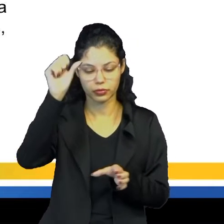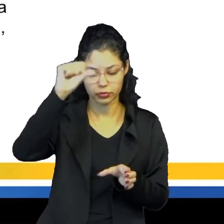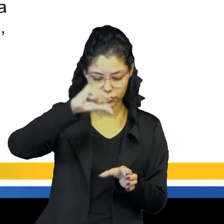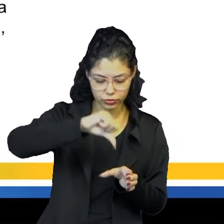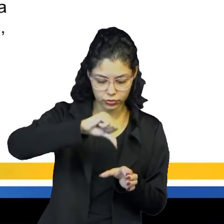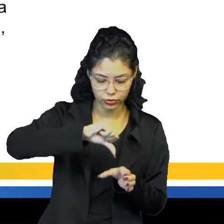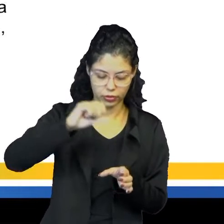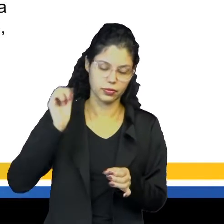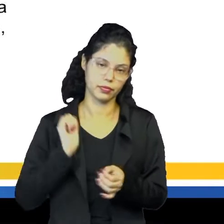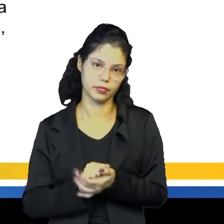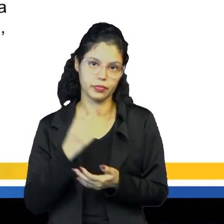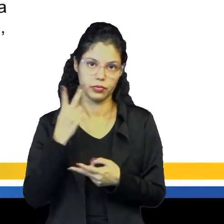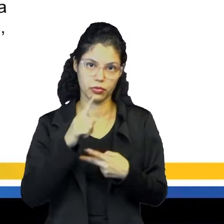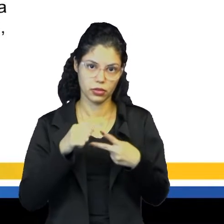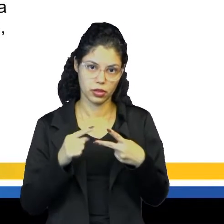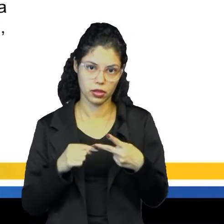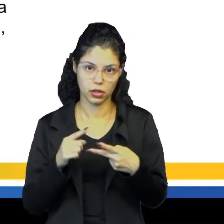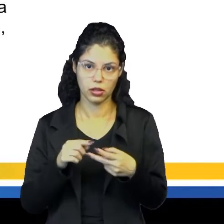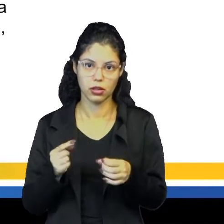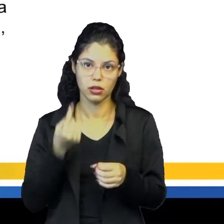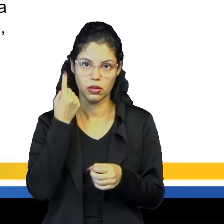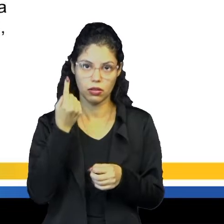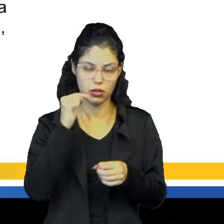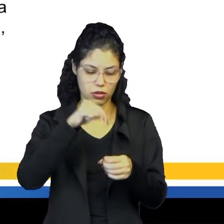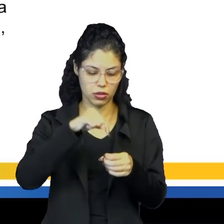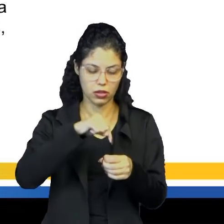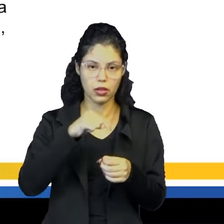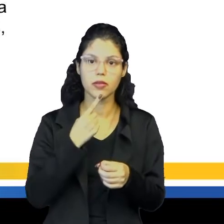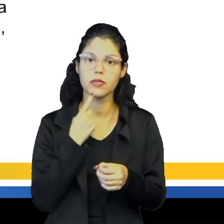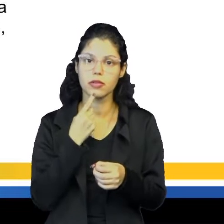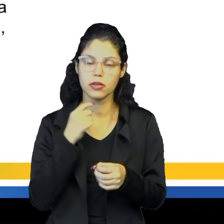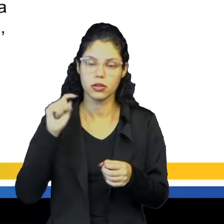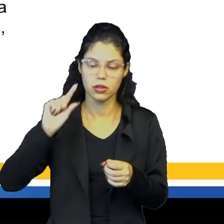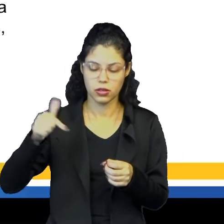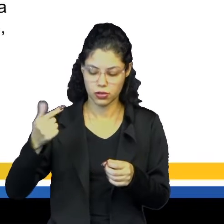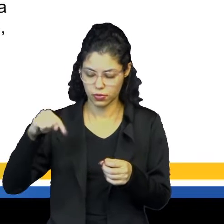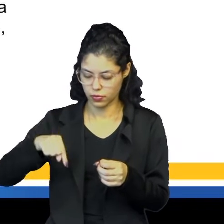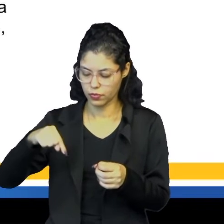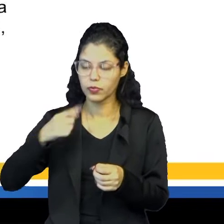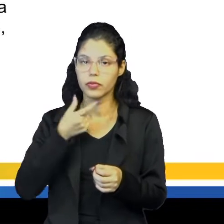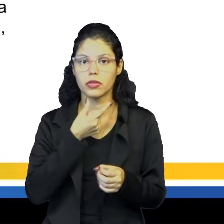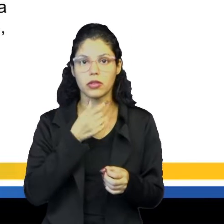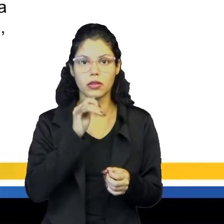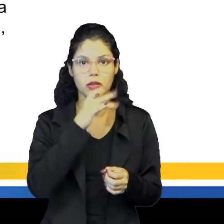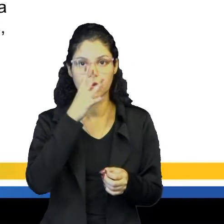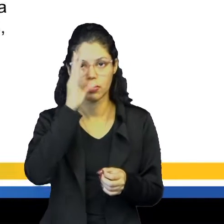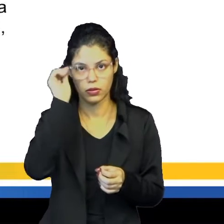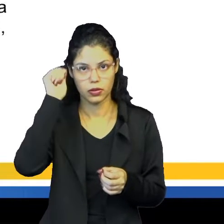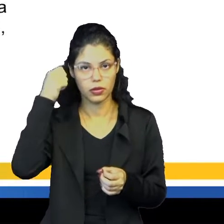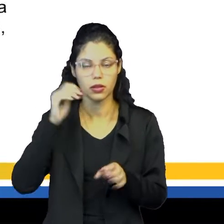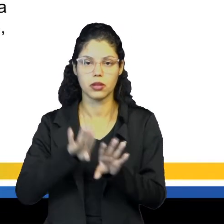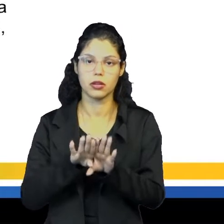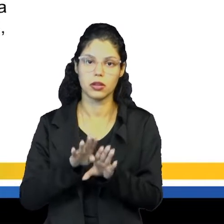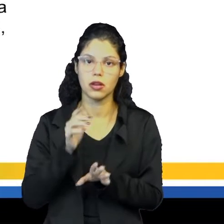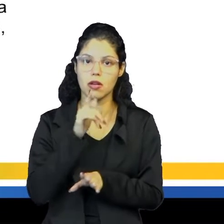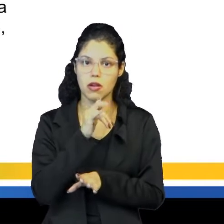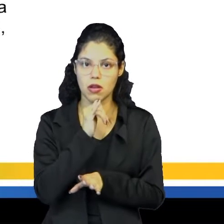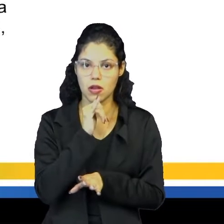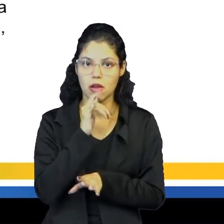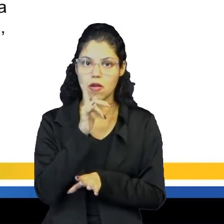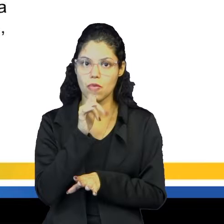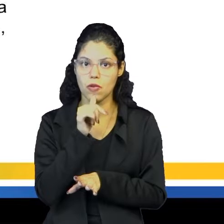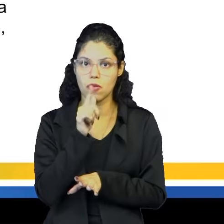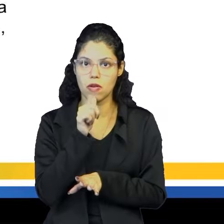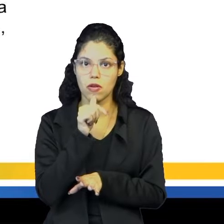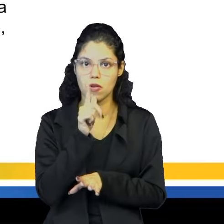que tinha 2 cavidades, uma para a tinta vermelha e outra para a tinta preta. Os pincéis eram umedecidos com água, que ficava ali numa